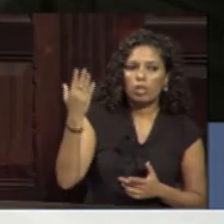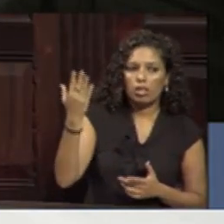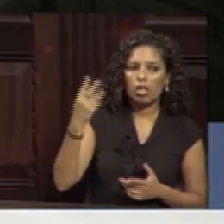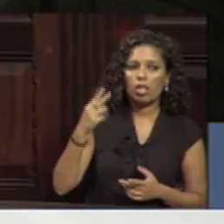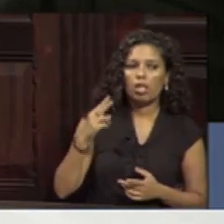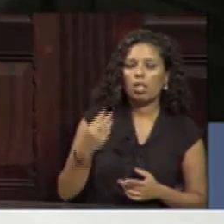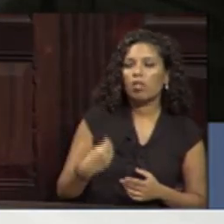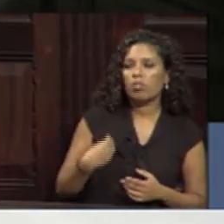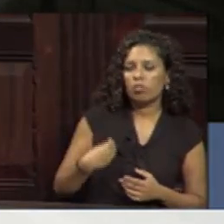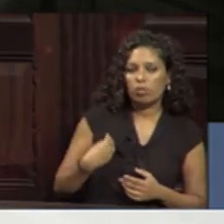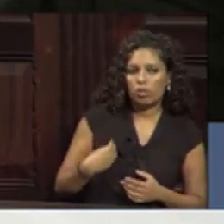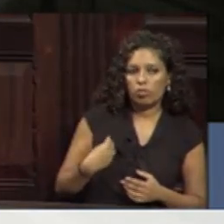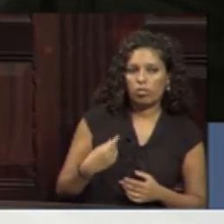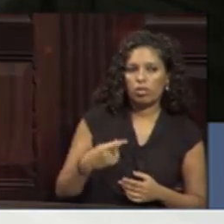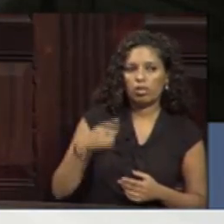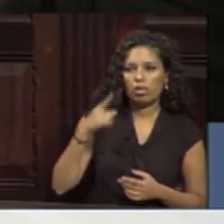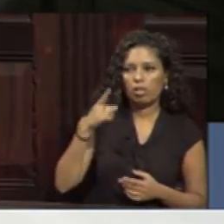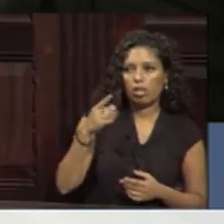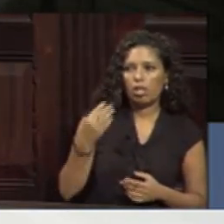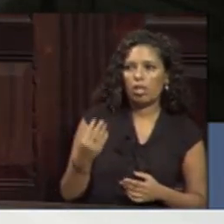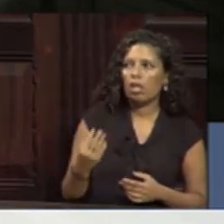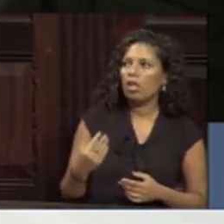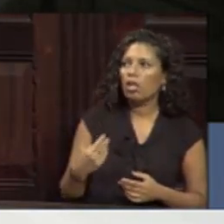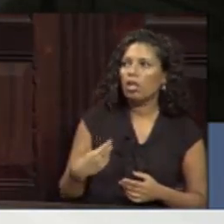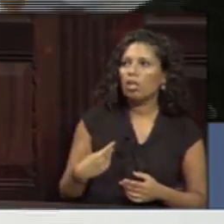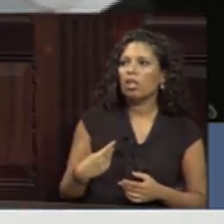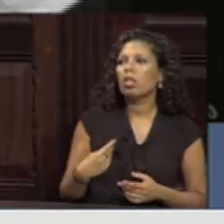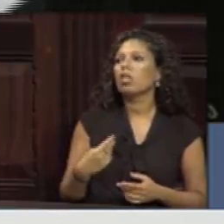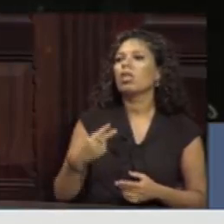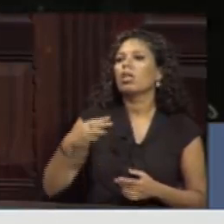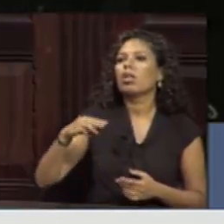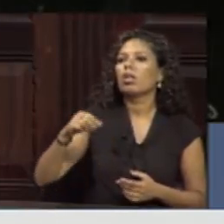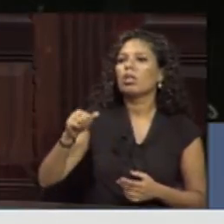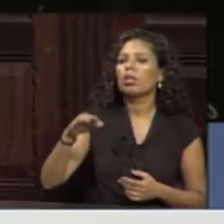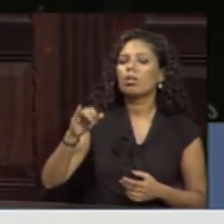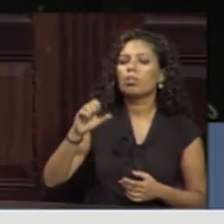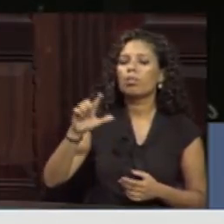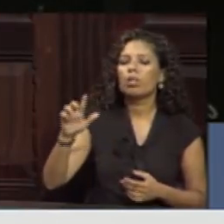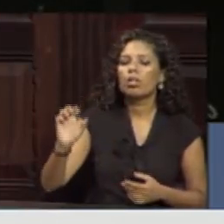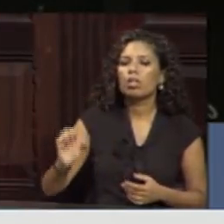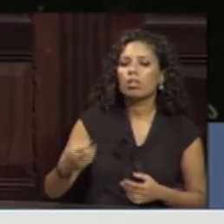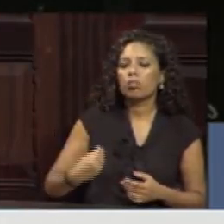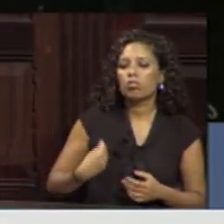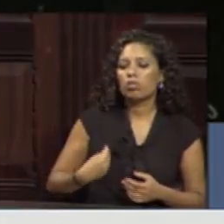vive, Marielle e Anderson presente. Muito obrigada.